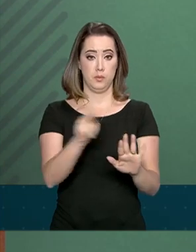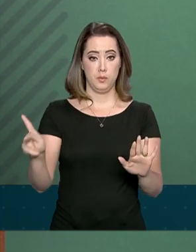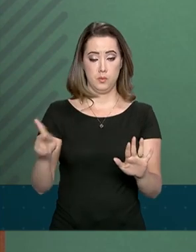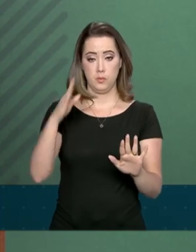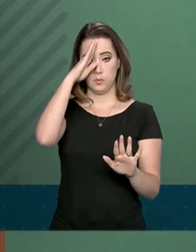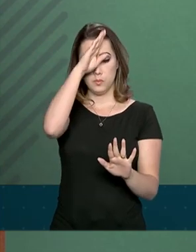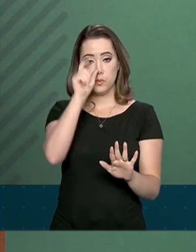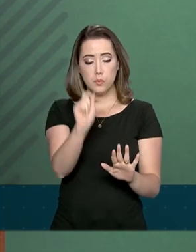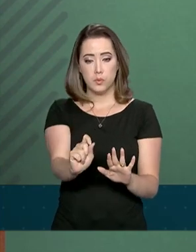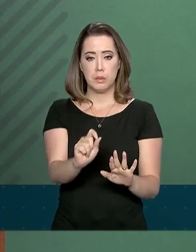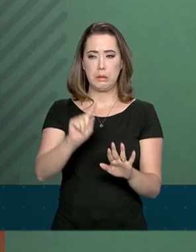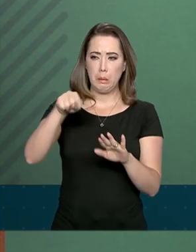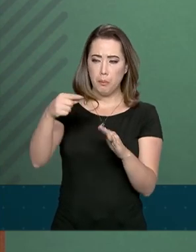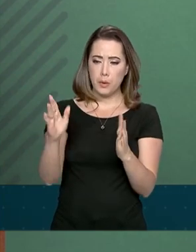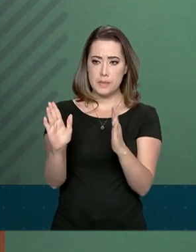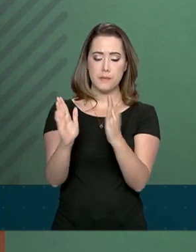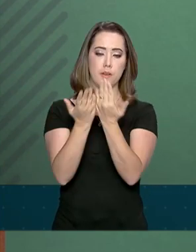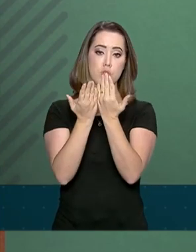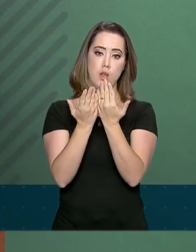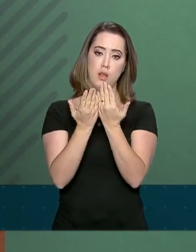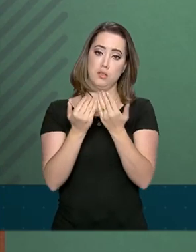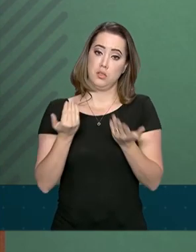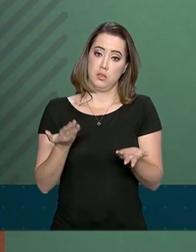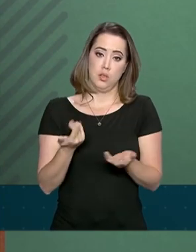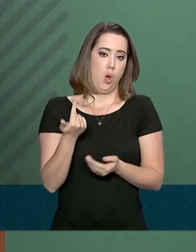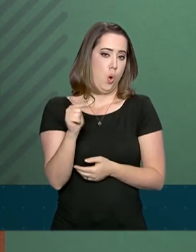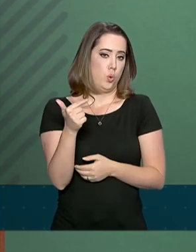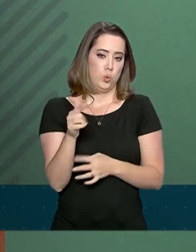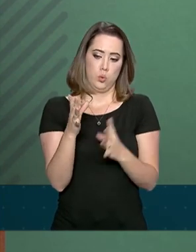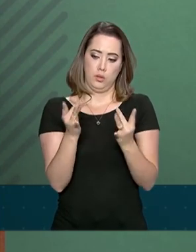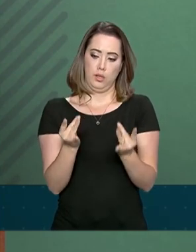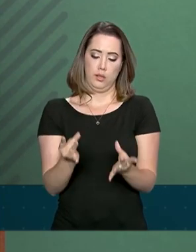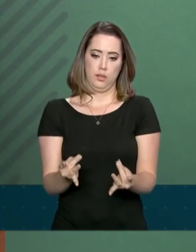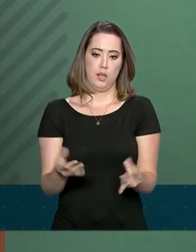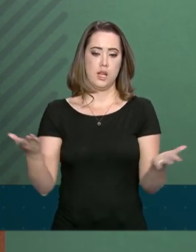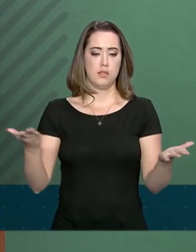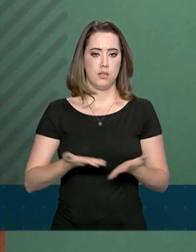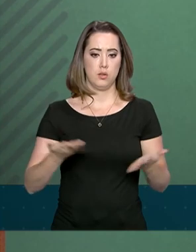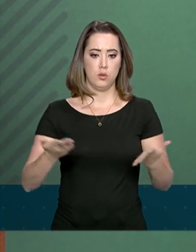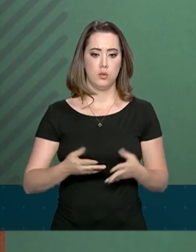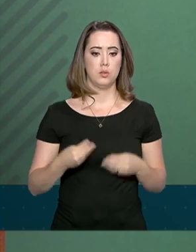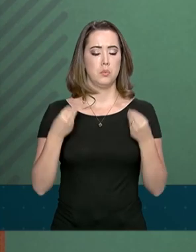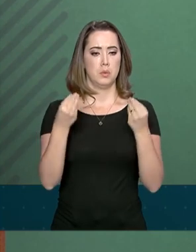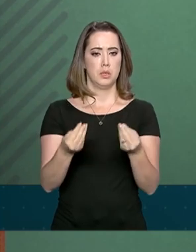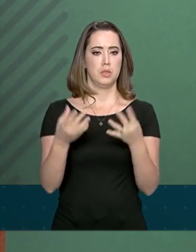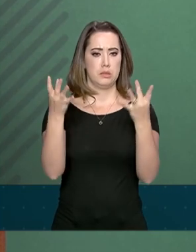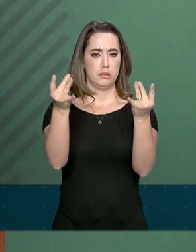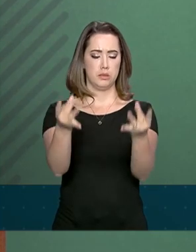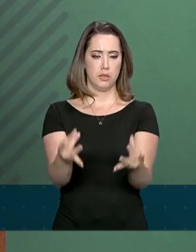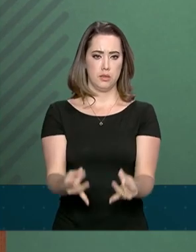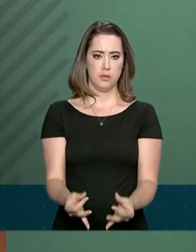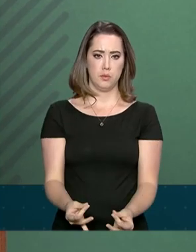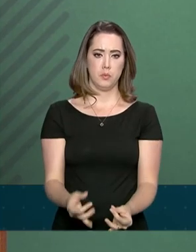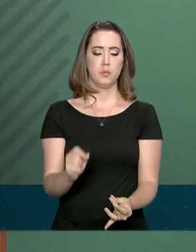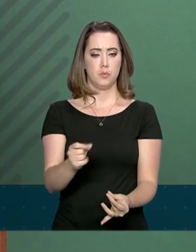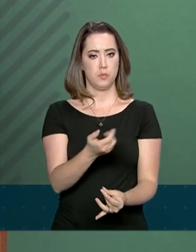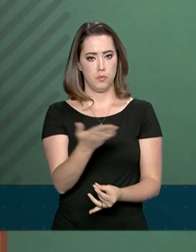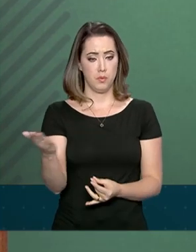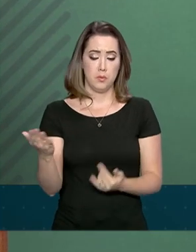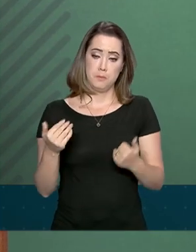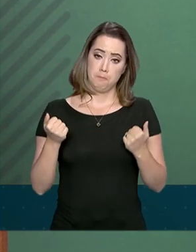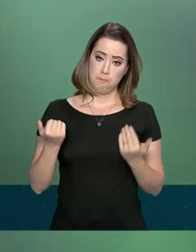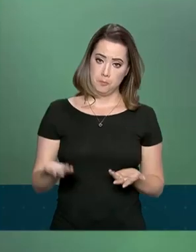fechada razão pela qual não têm muitos dados ainda para alavancar e assim